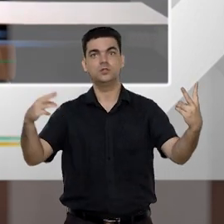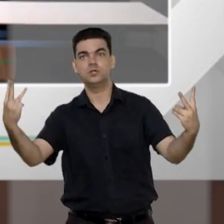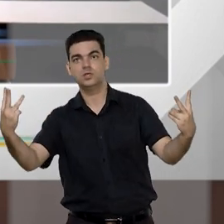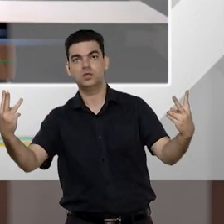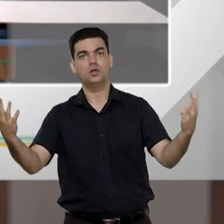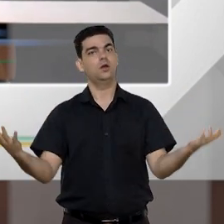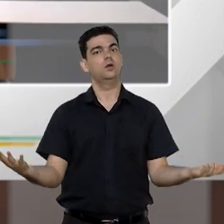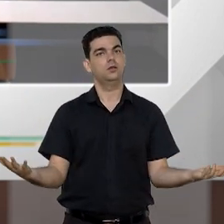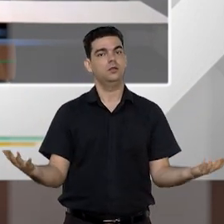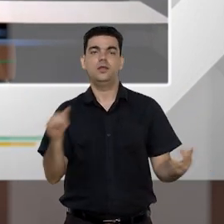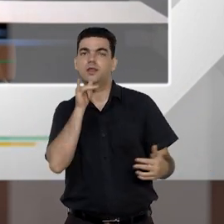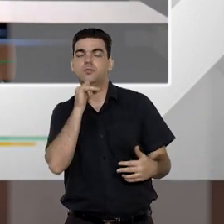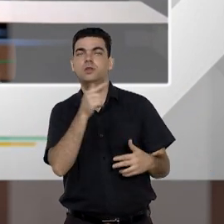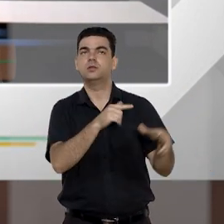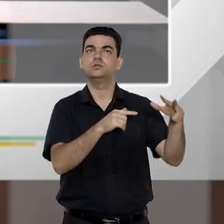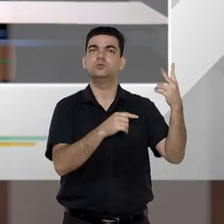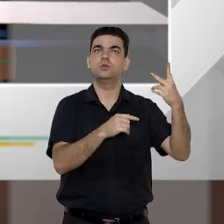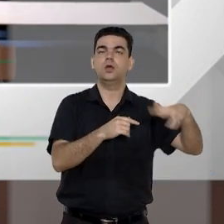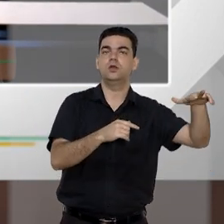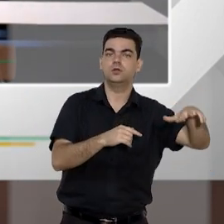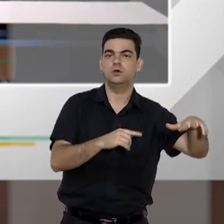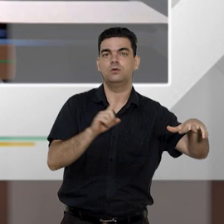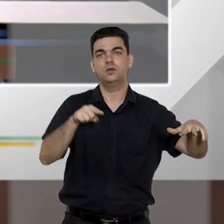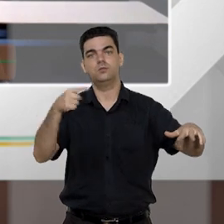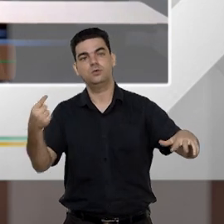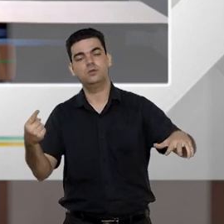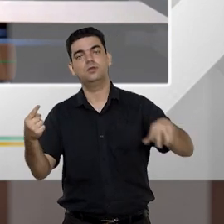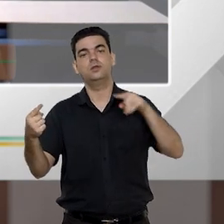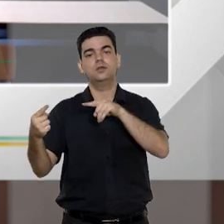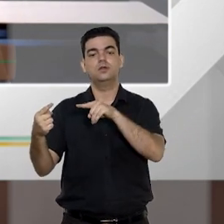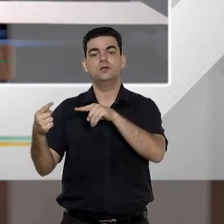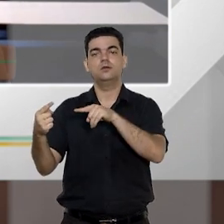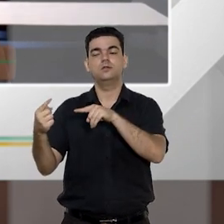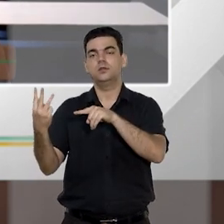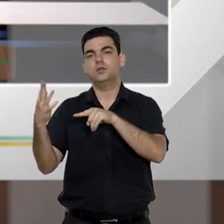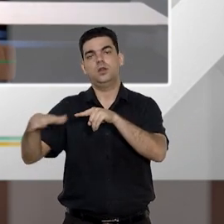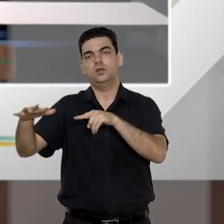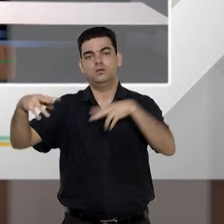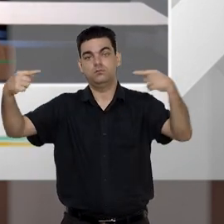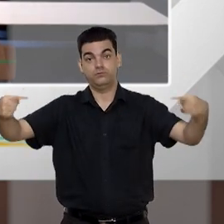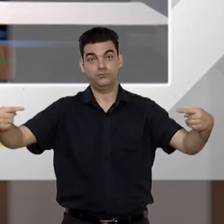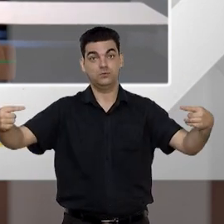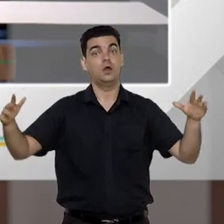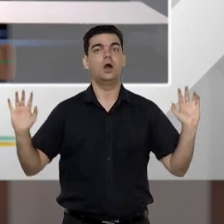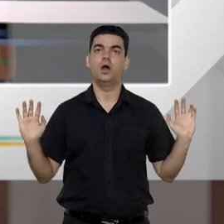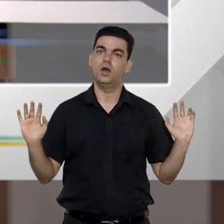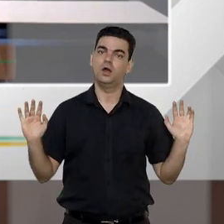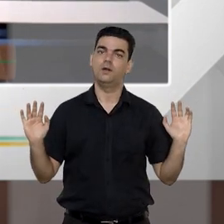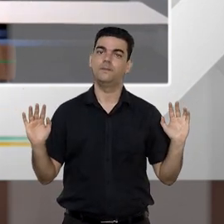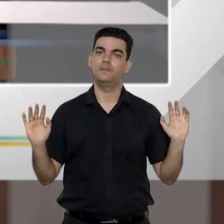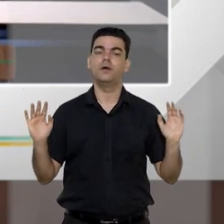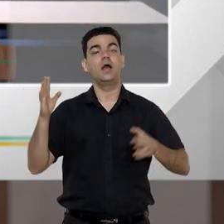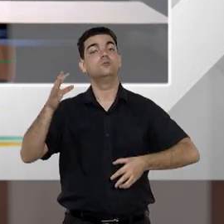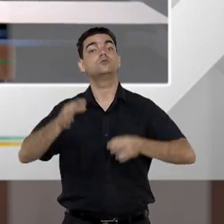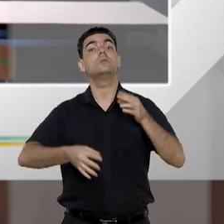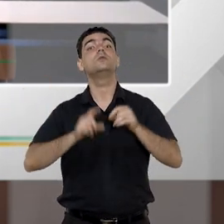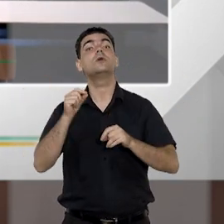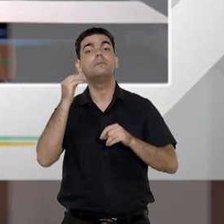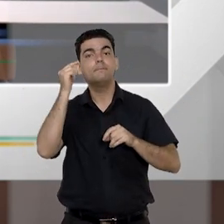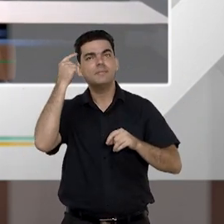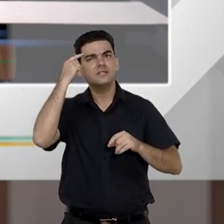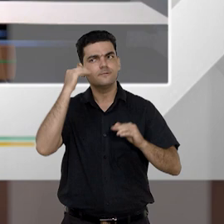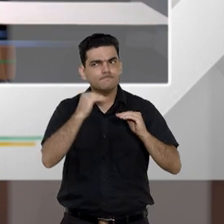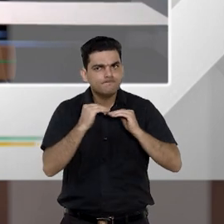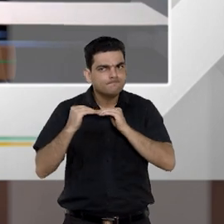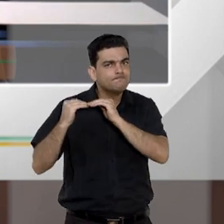distintas, exemplo, entre uma turma recursal da segunda região e uma turma recursal da terceira região, aí cabe